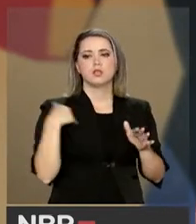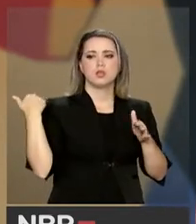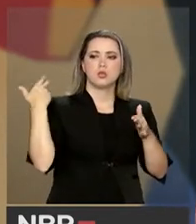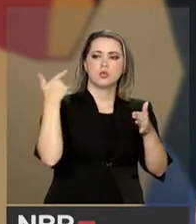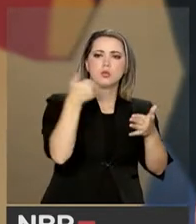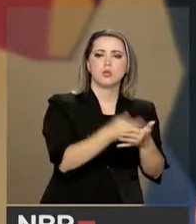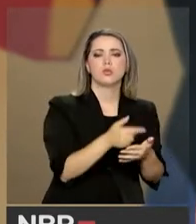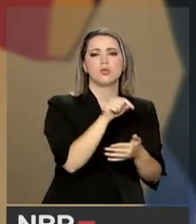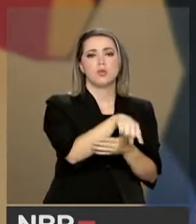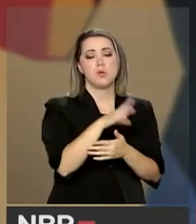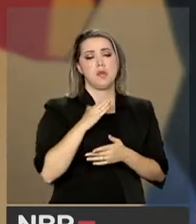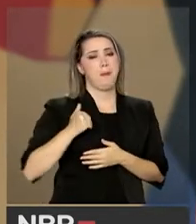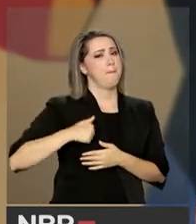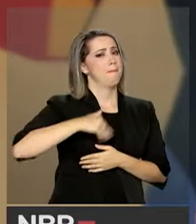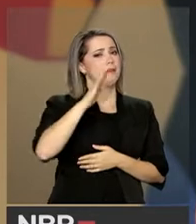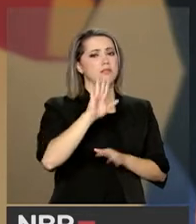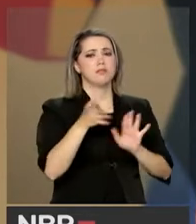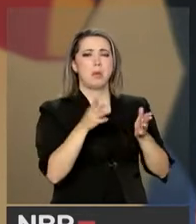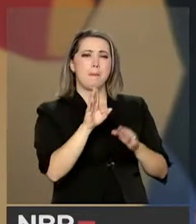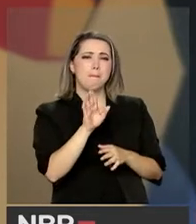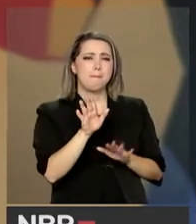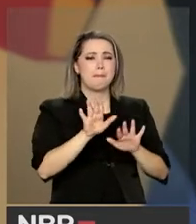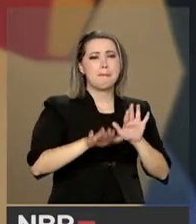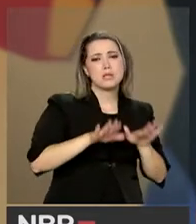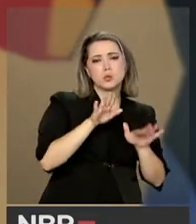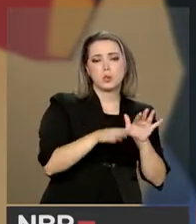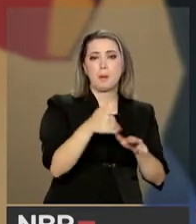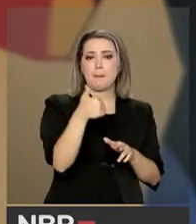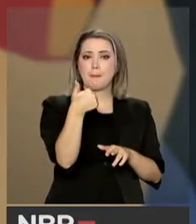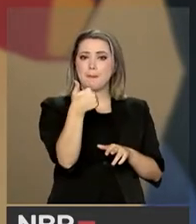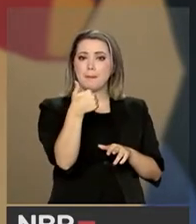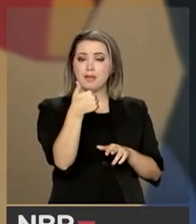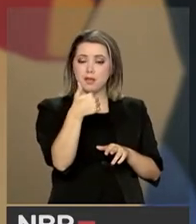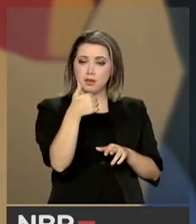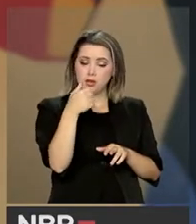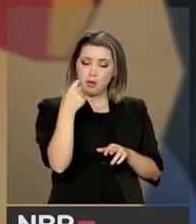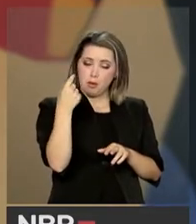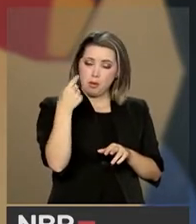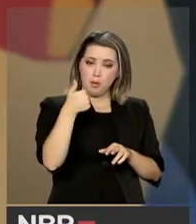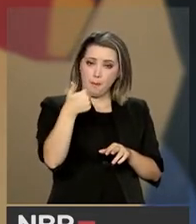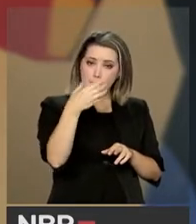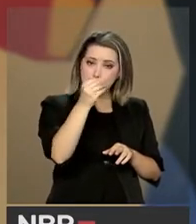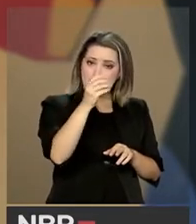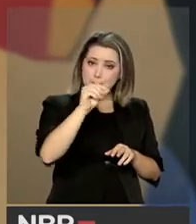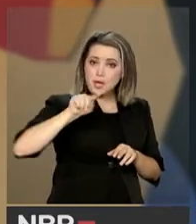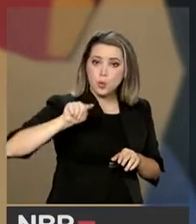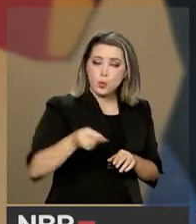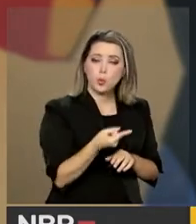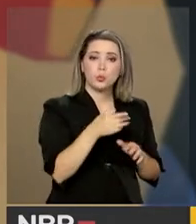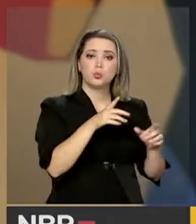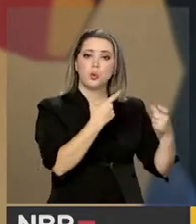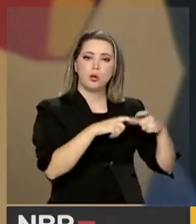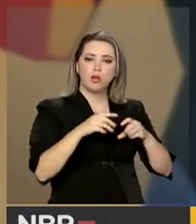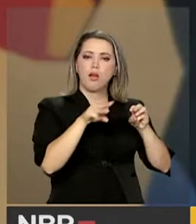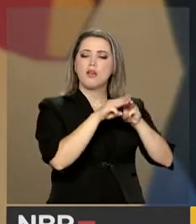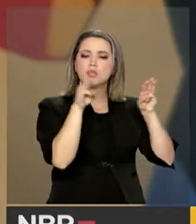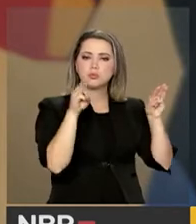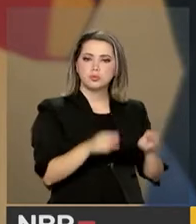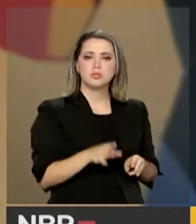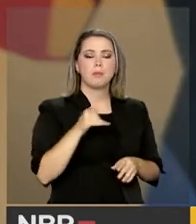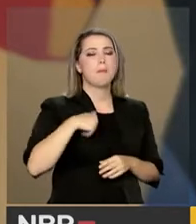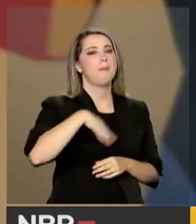a gente tem mantido essa média de 1.000 instituições que aderem a essa ação de promoção, com mais de